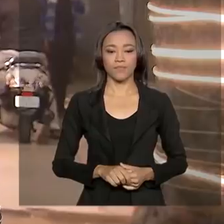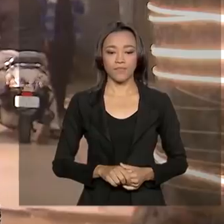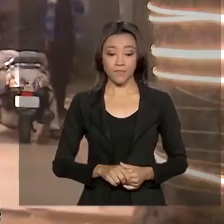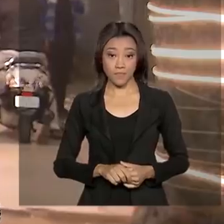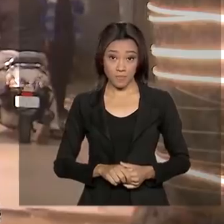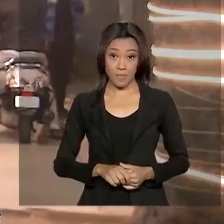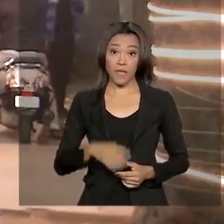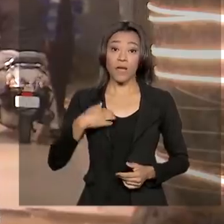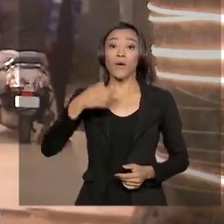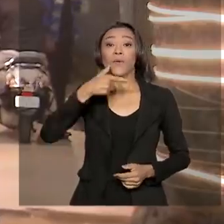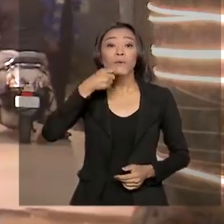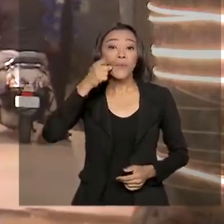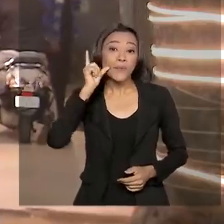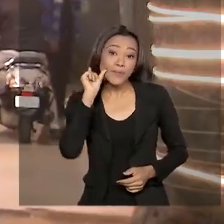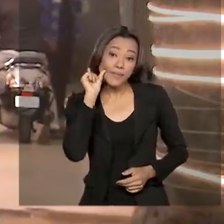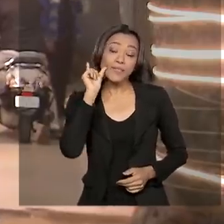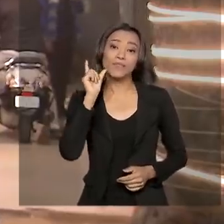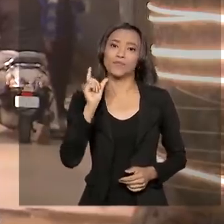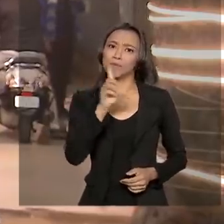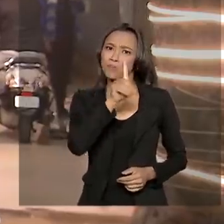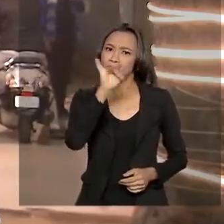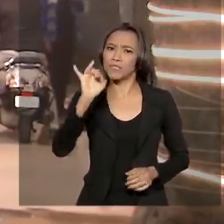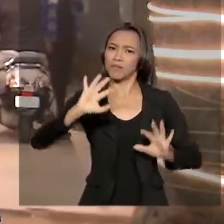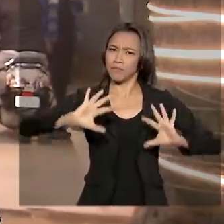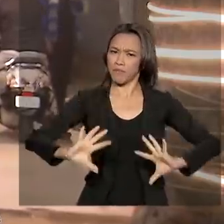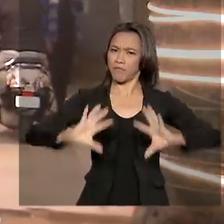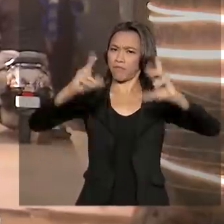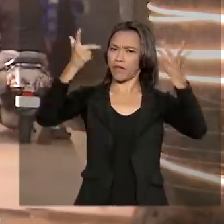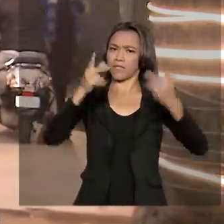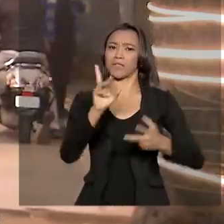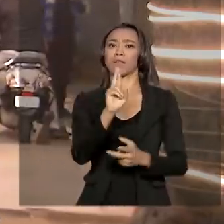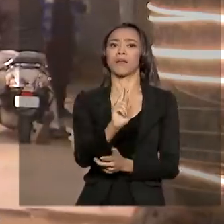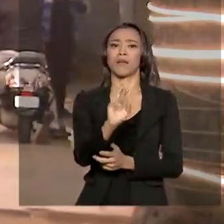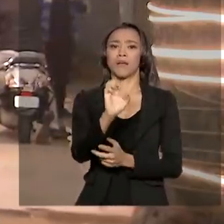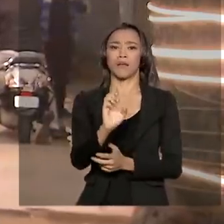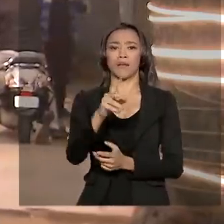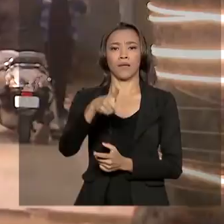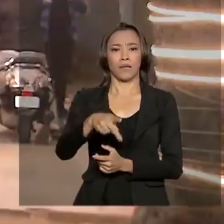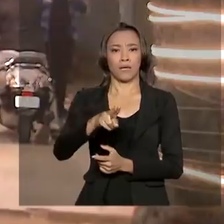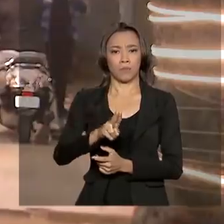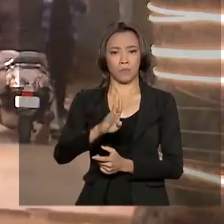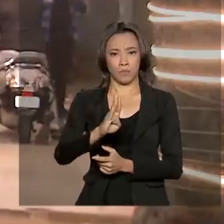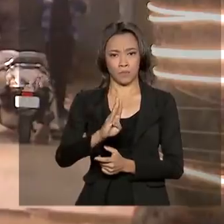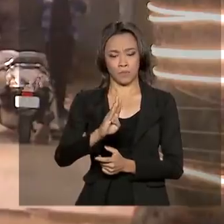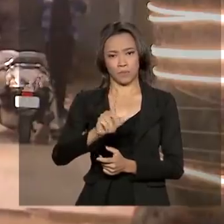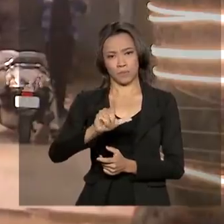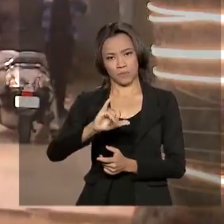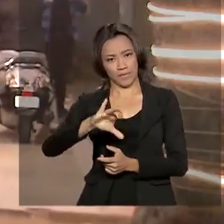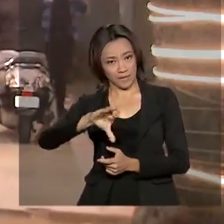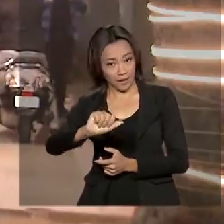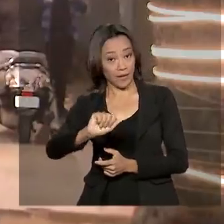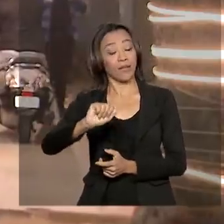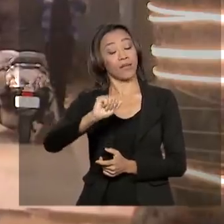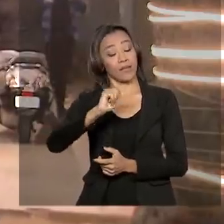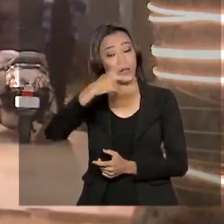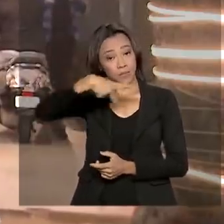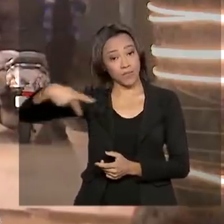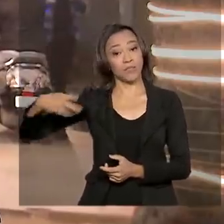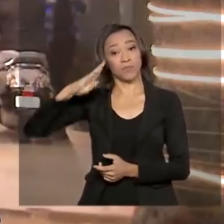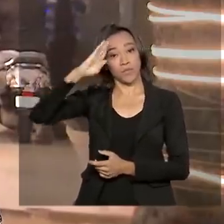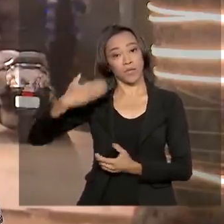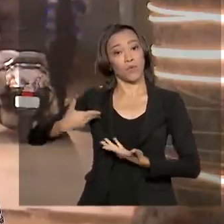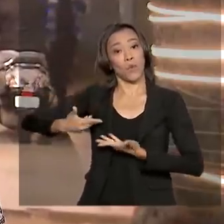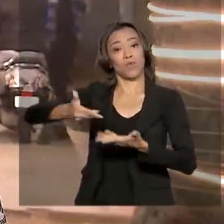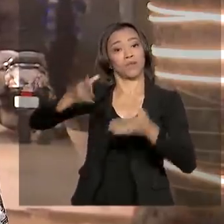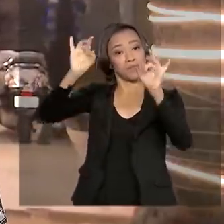E ontem foi o grande dia, o dia da festa da República. O presidente Jair Bolsonaro, como a gente disse aqui, foi o convidado especial. A gente foi até